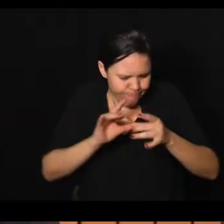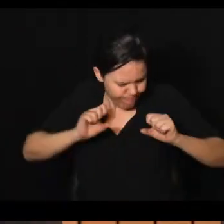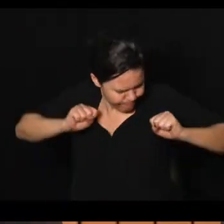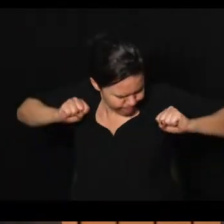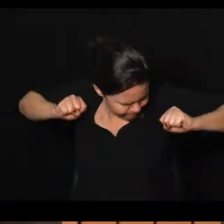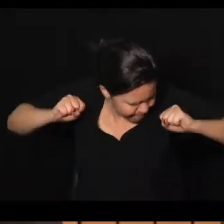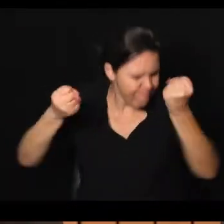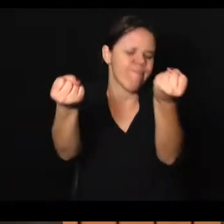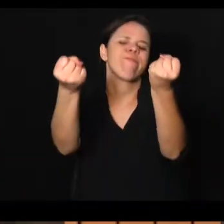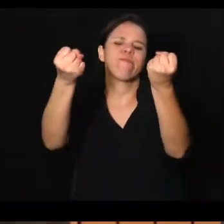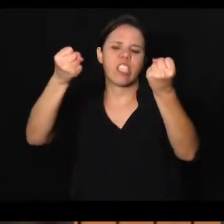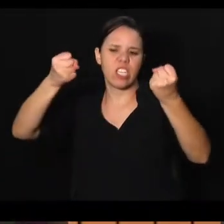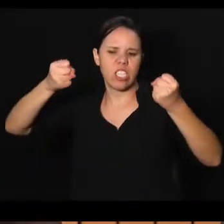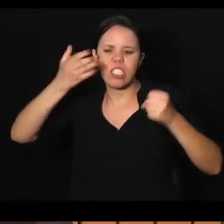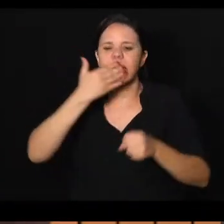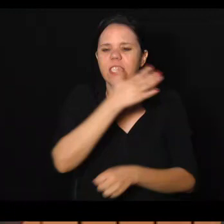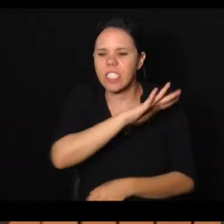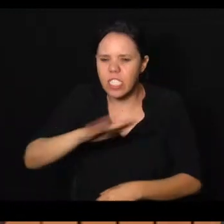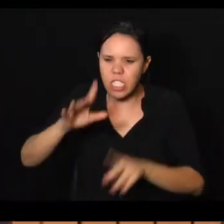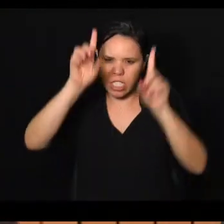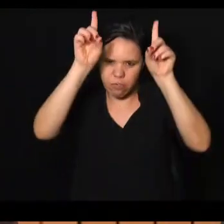as crianças com deficiência.